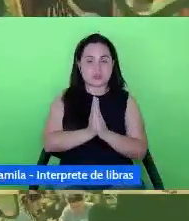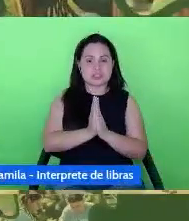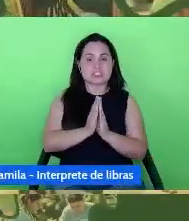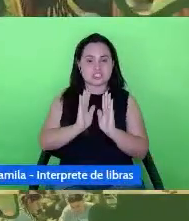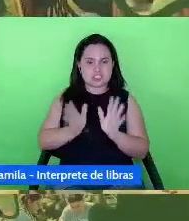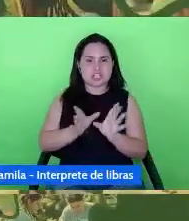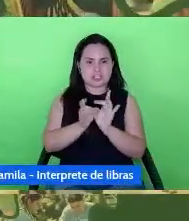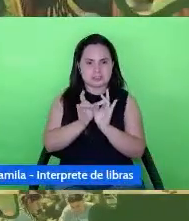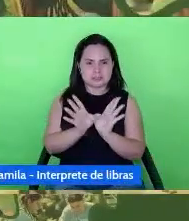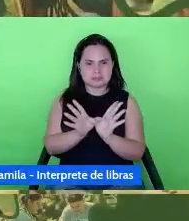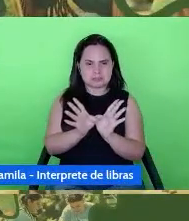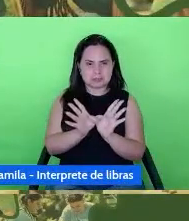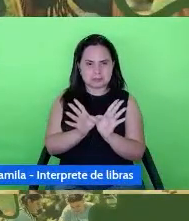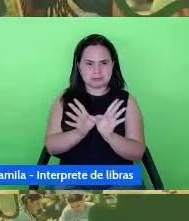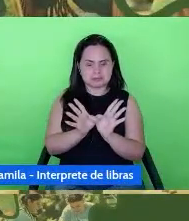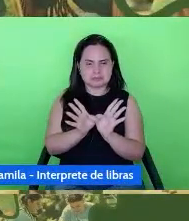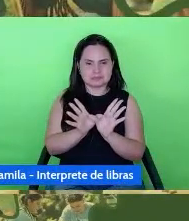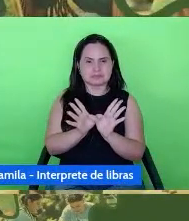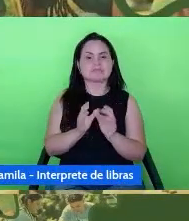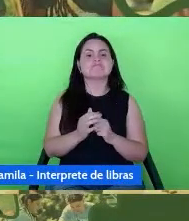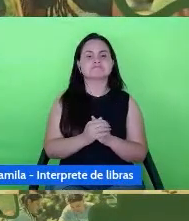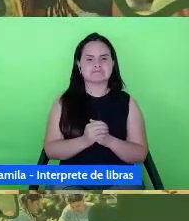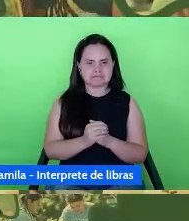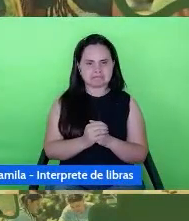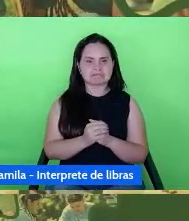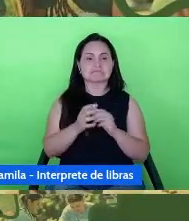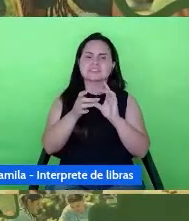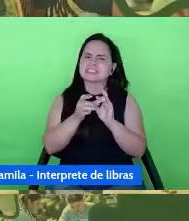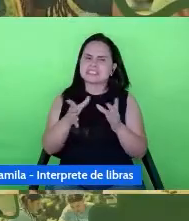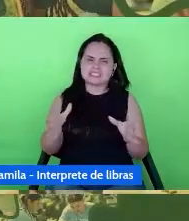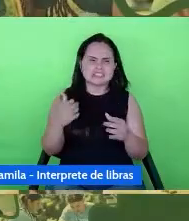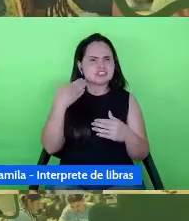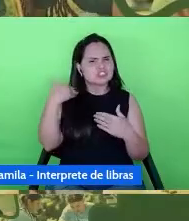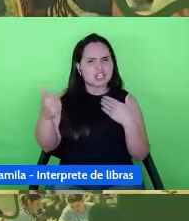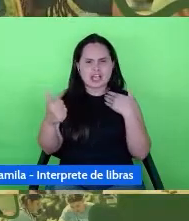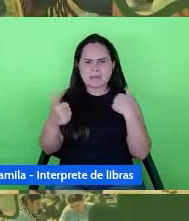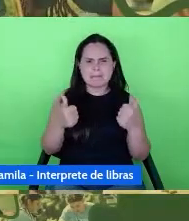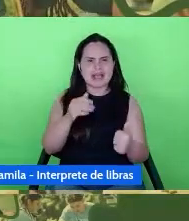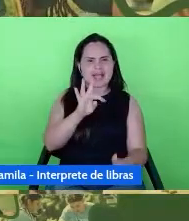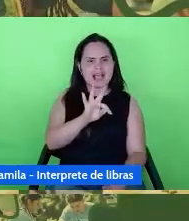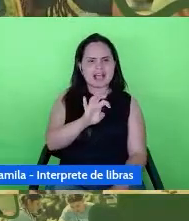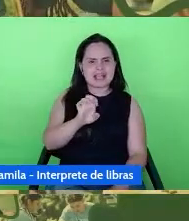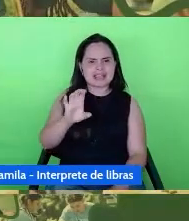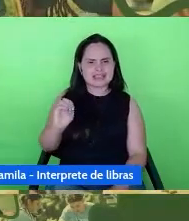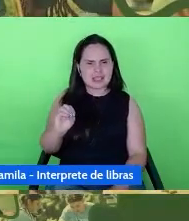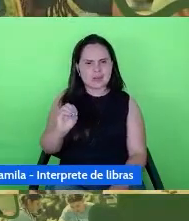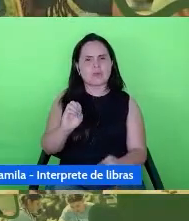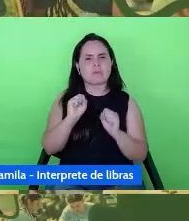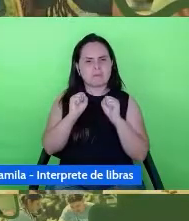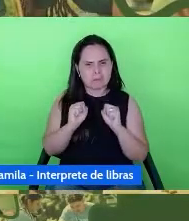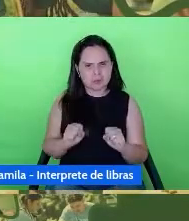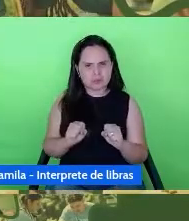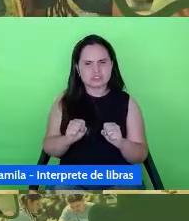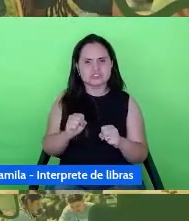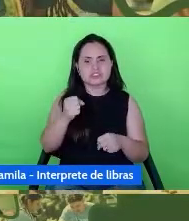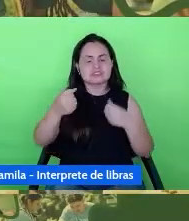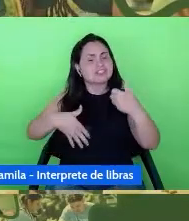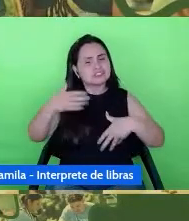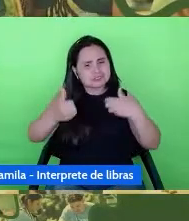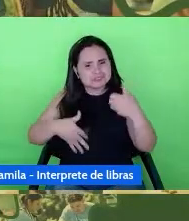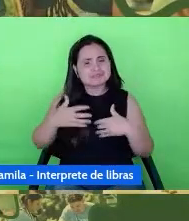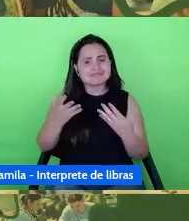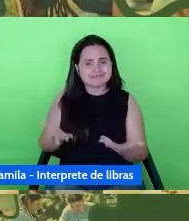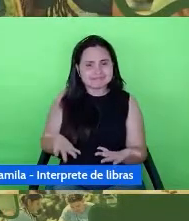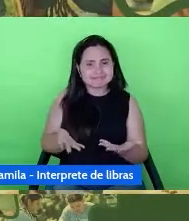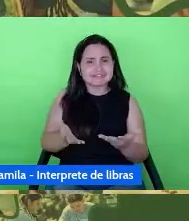disponíveis aqui. Isso. Fiquem à vontade para me chamar sempre de Theo, tá, pessoal? E a gente vai discutir isso. Olha, ações